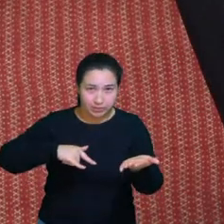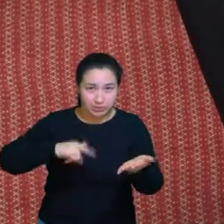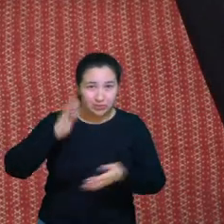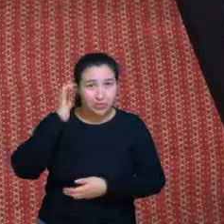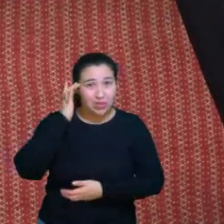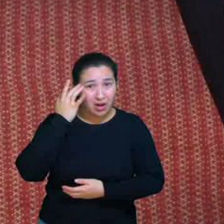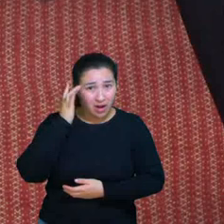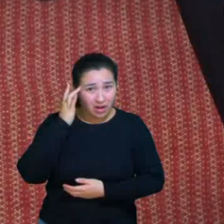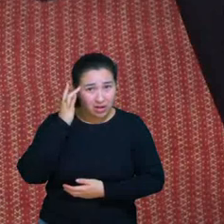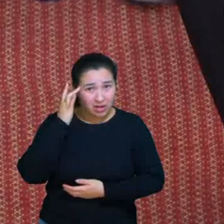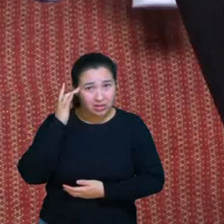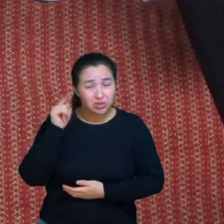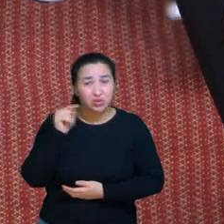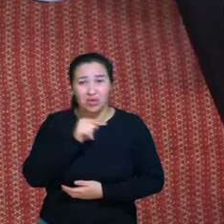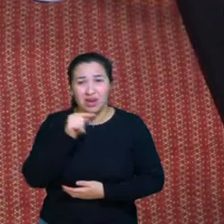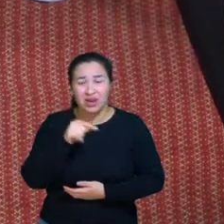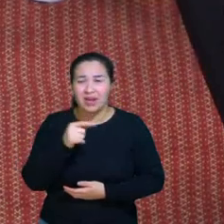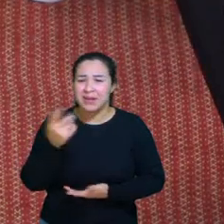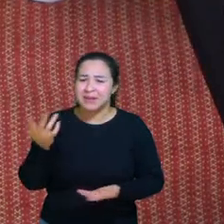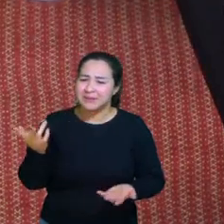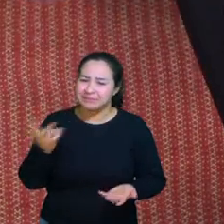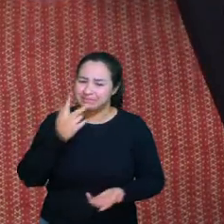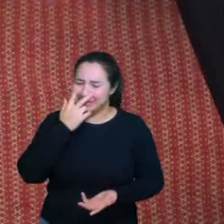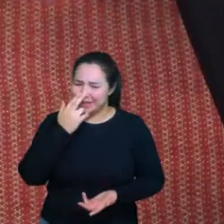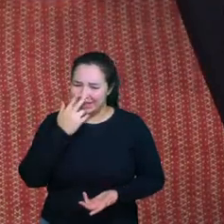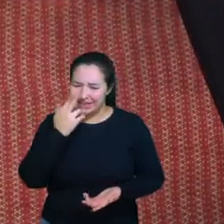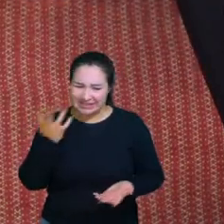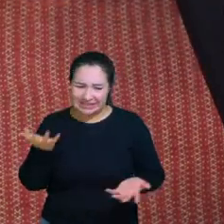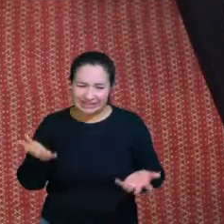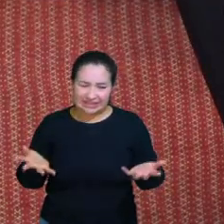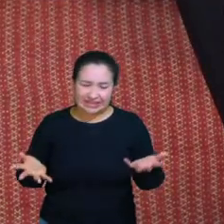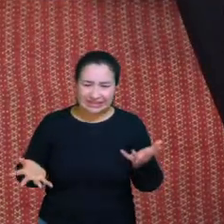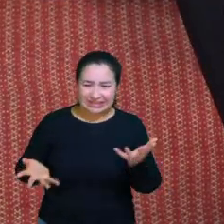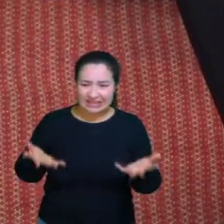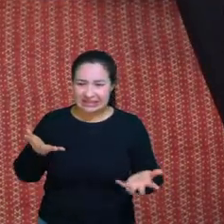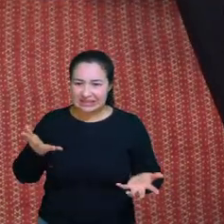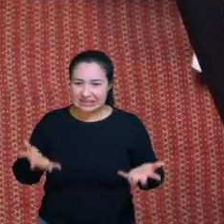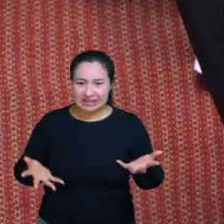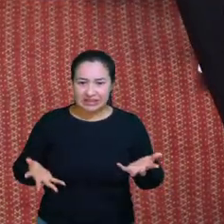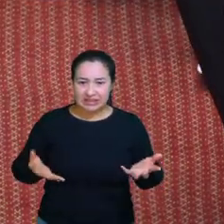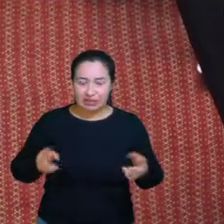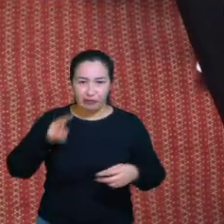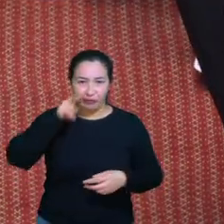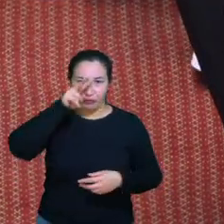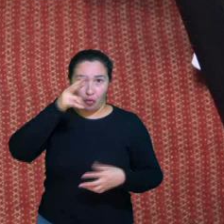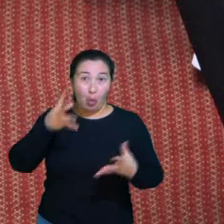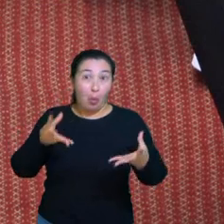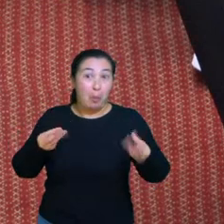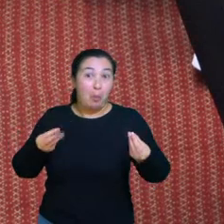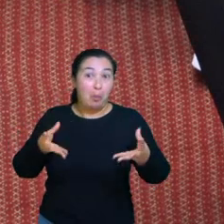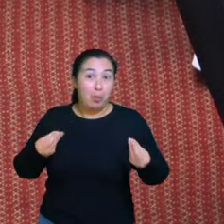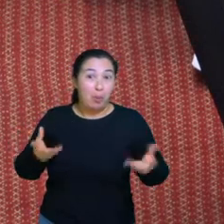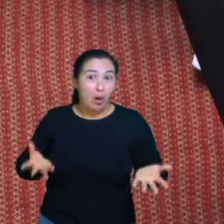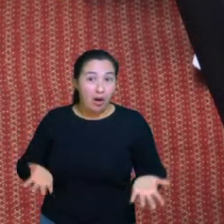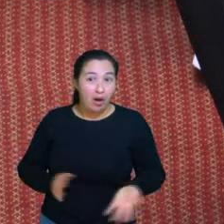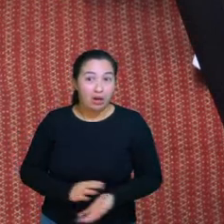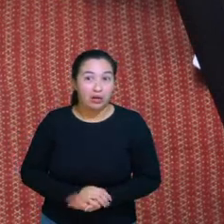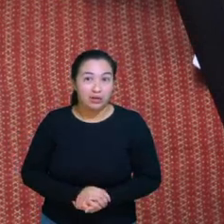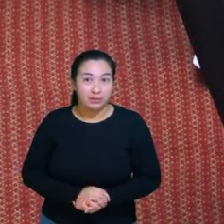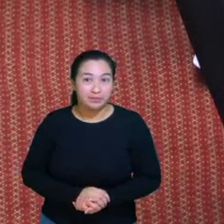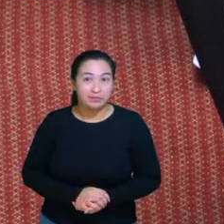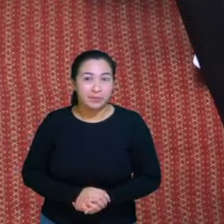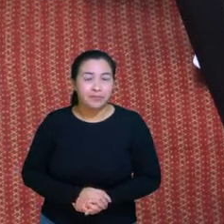está assim um tanto quanto dramática em excesso eh num sentido de não